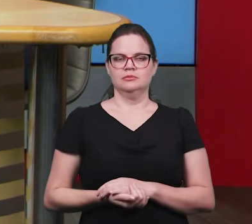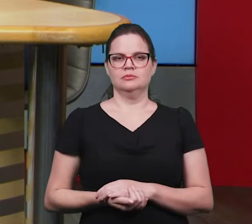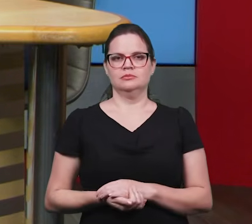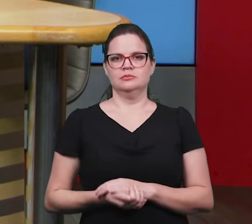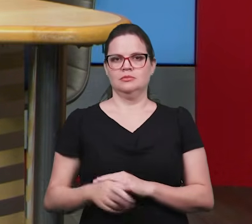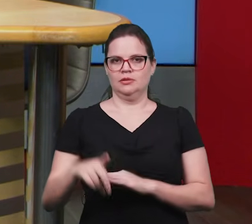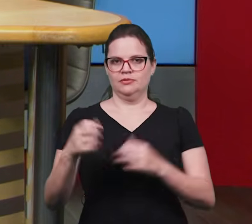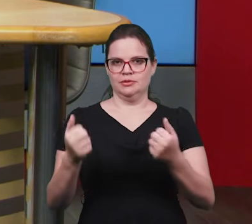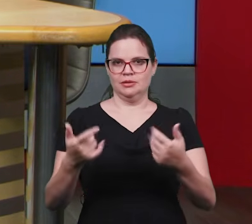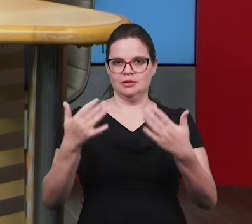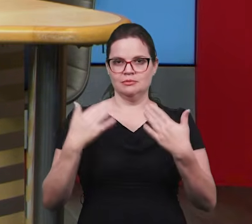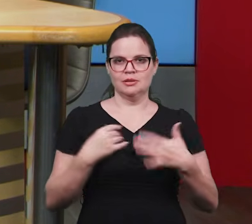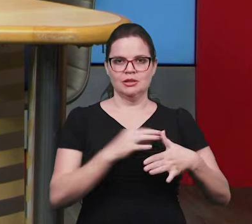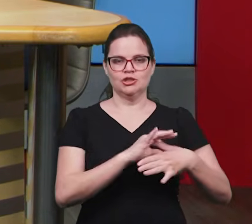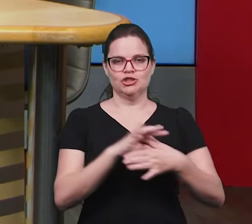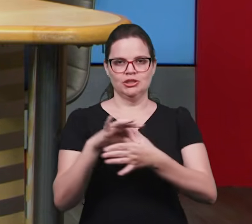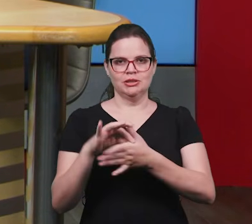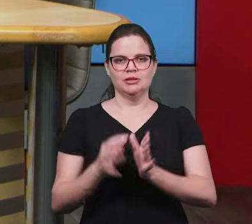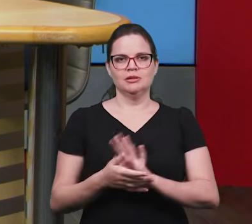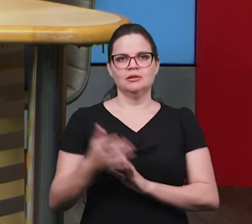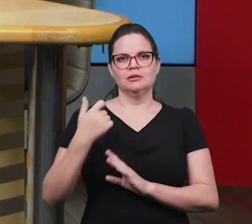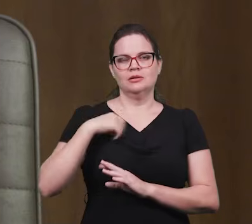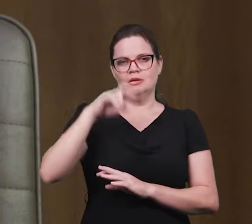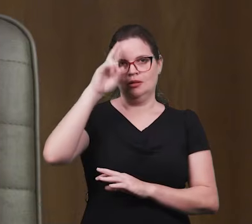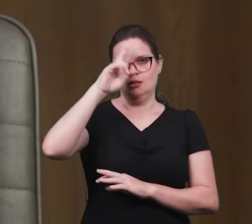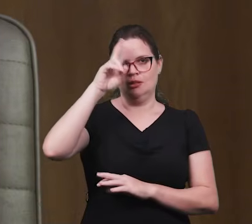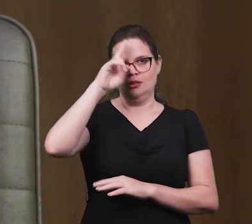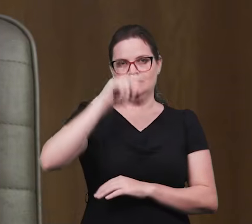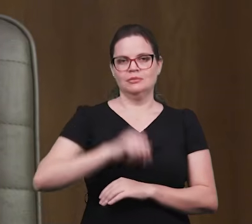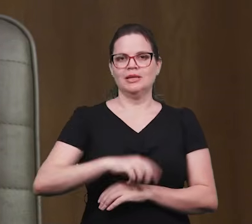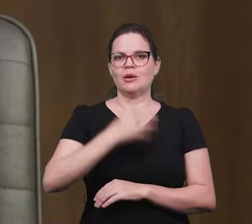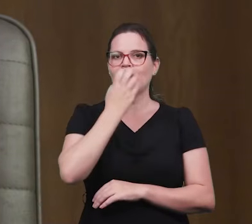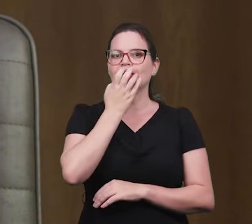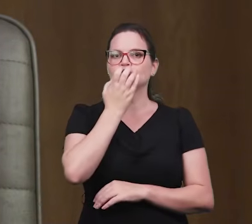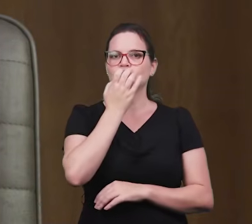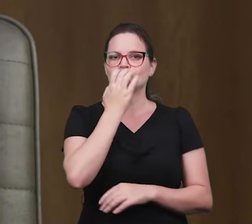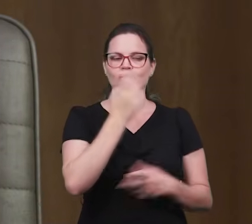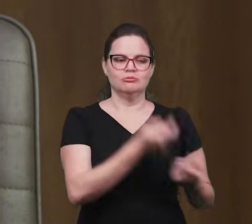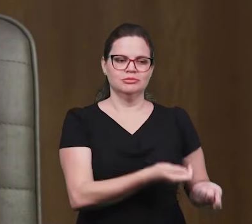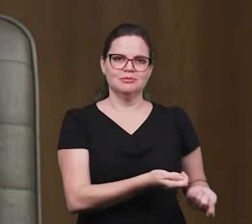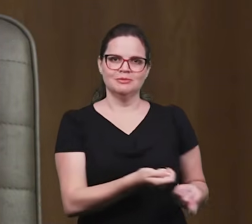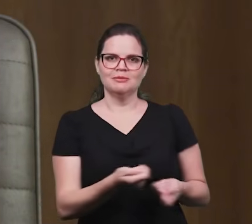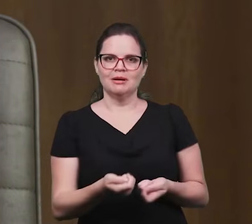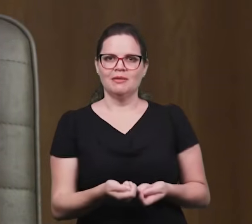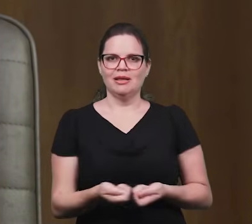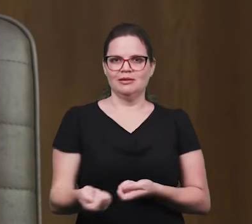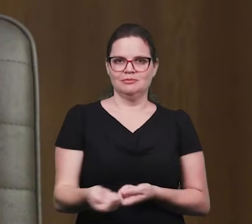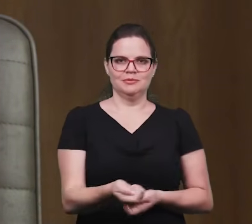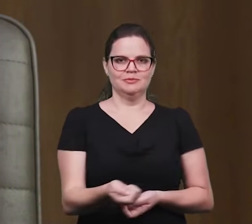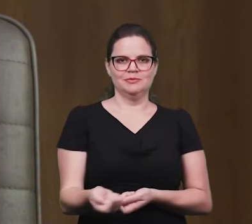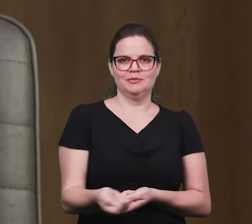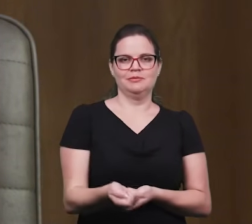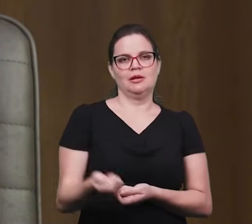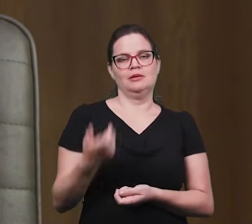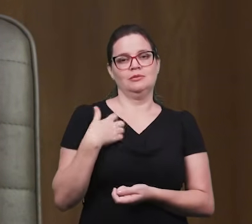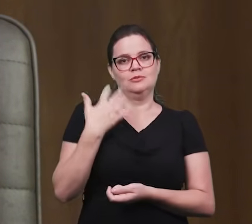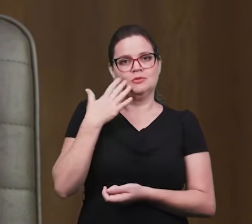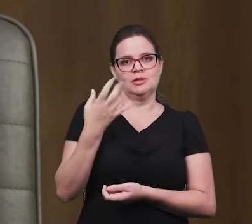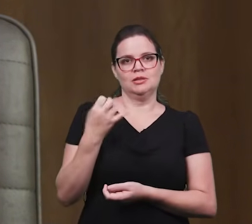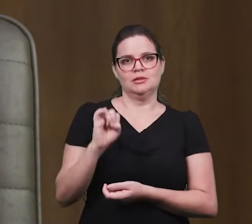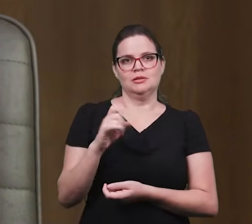aí de guia, né? Eu lembrei. Tem os cães, né? Sim. Daqui um pouco, não sei se já